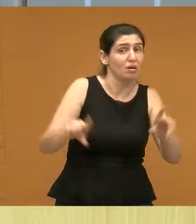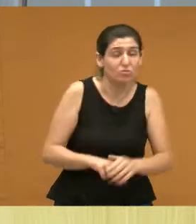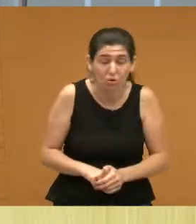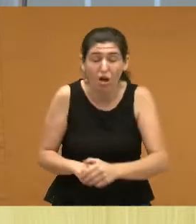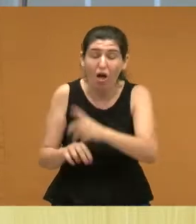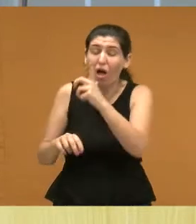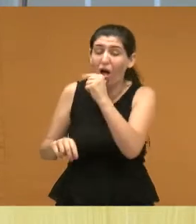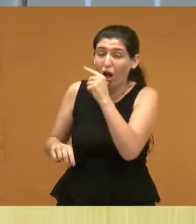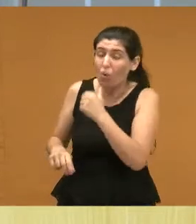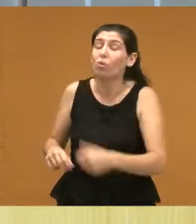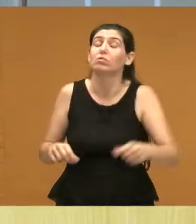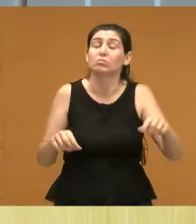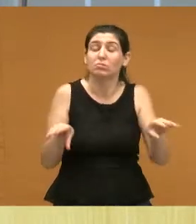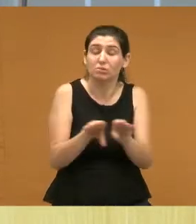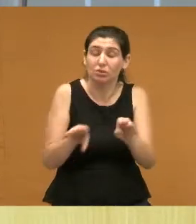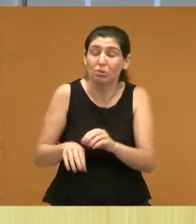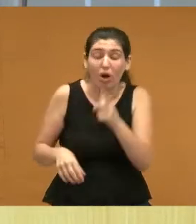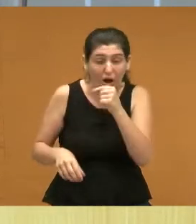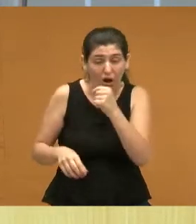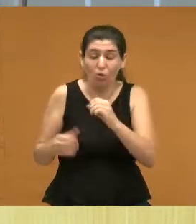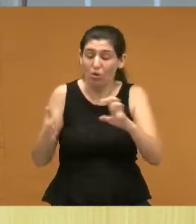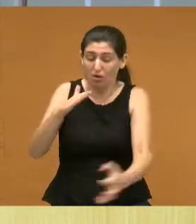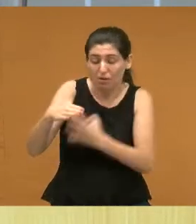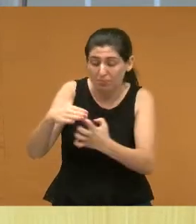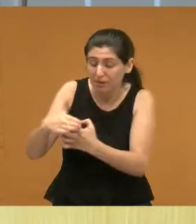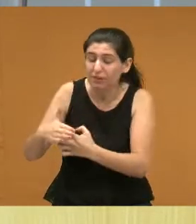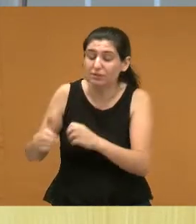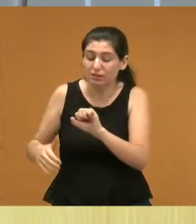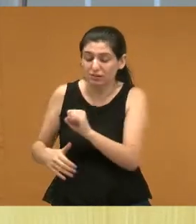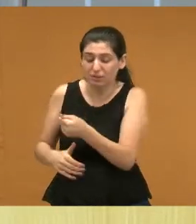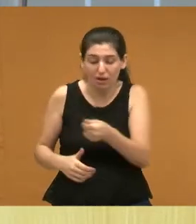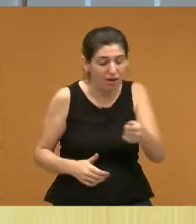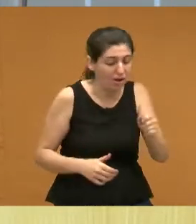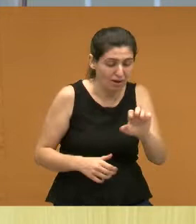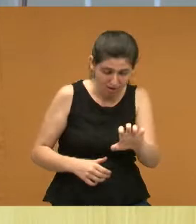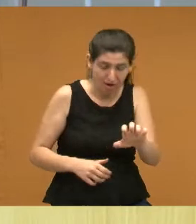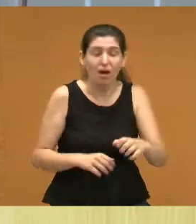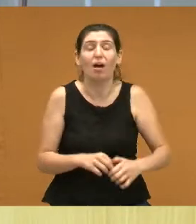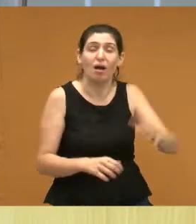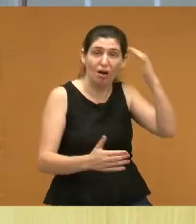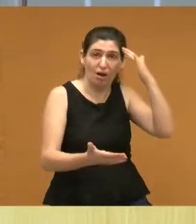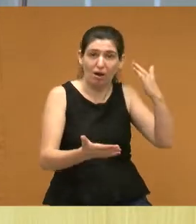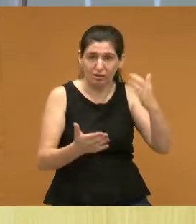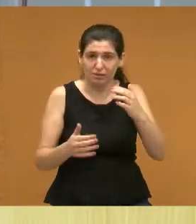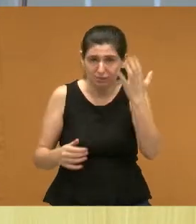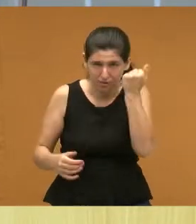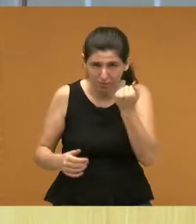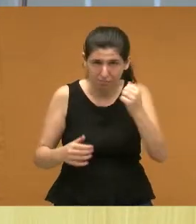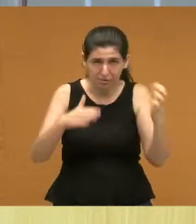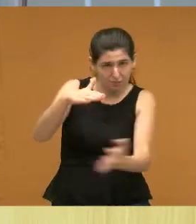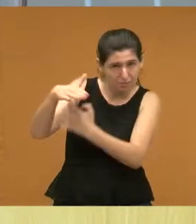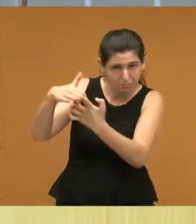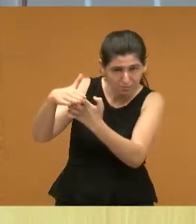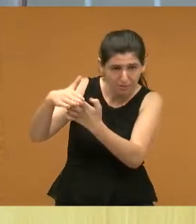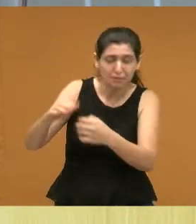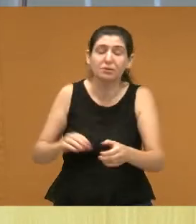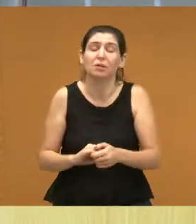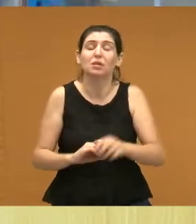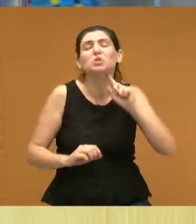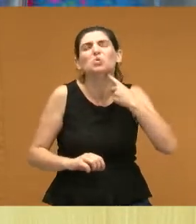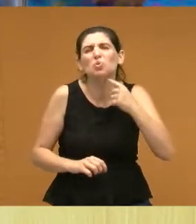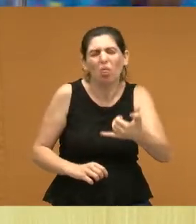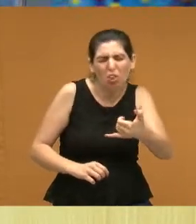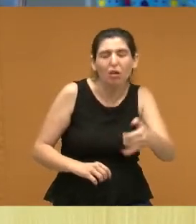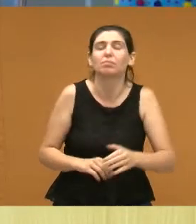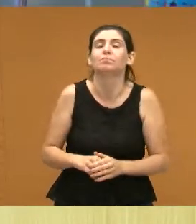Água e Esgoto, SAAI, os cargos de provimento em comissão, cargos de confiança privativos de servidor efetivo,